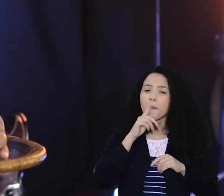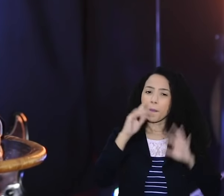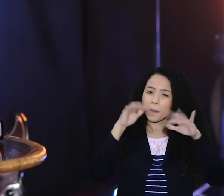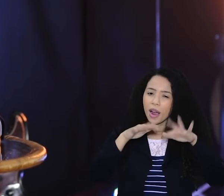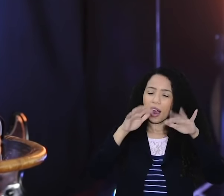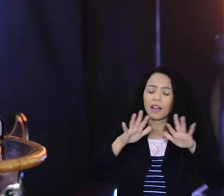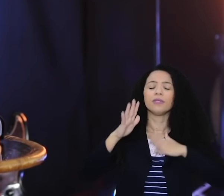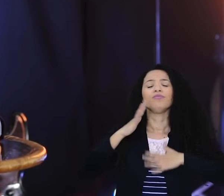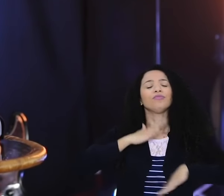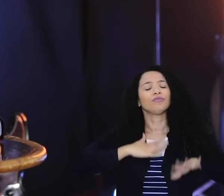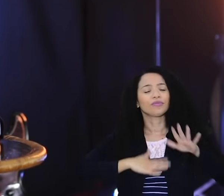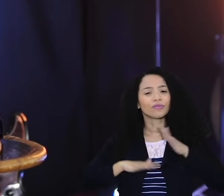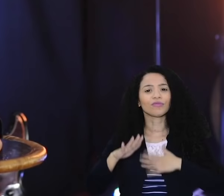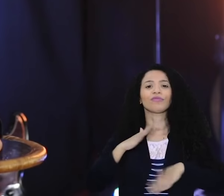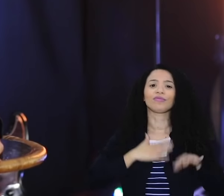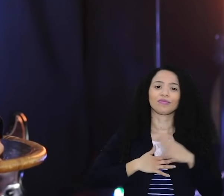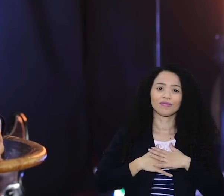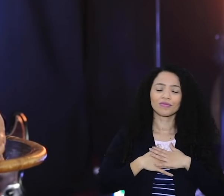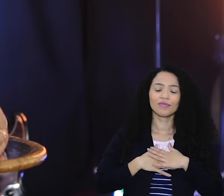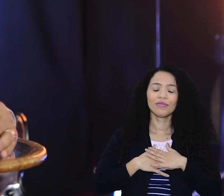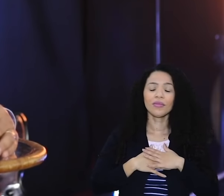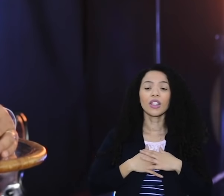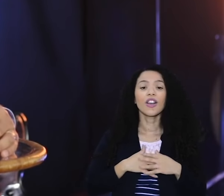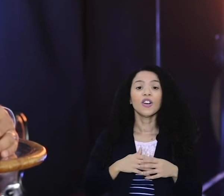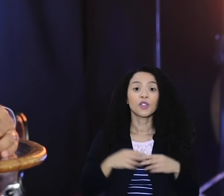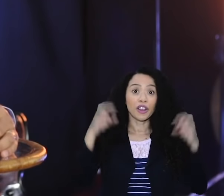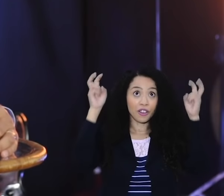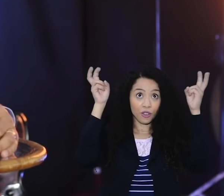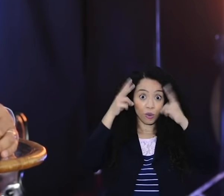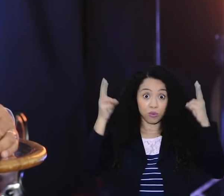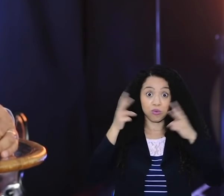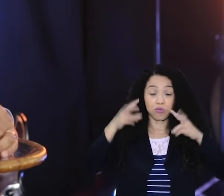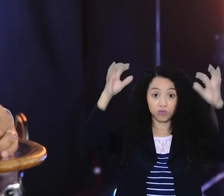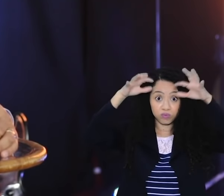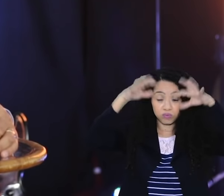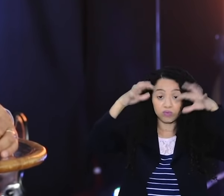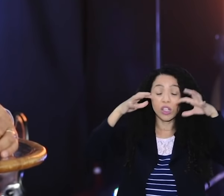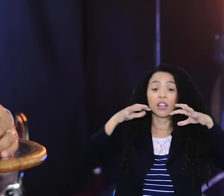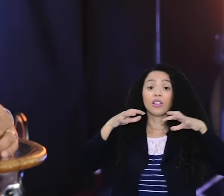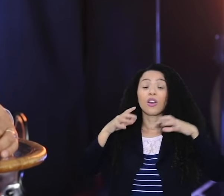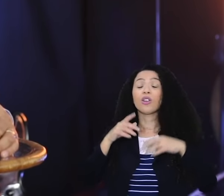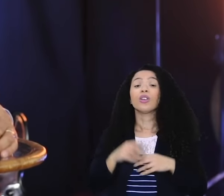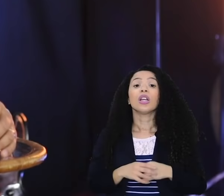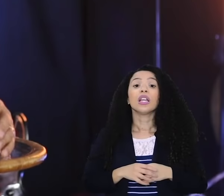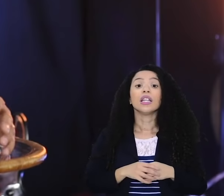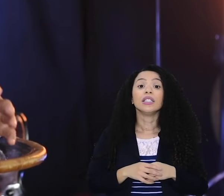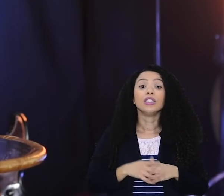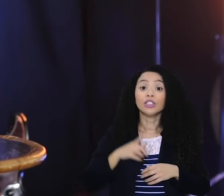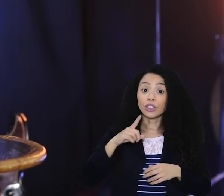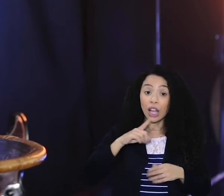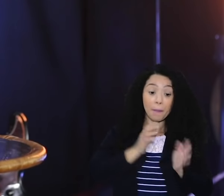se acalmar. Porque logo que eles ouviram, durante a tempestade, eles permitiram, eles